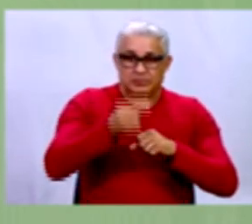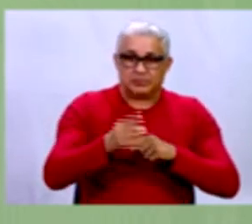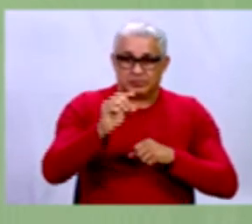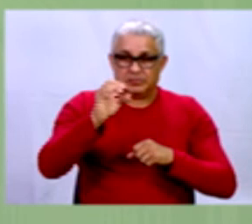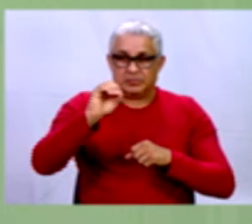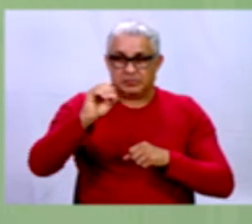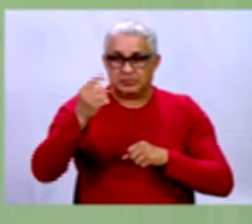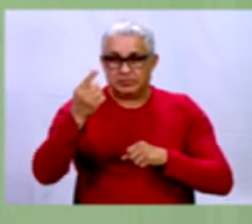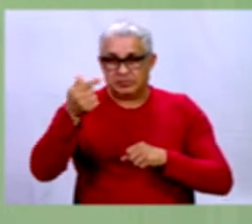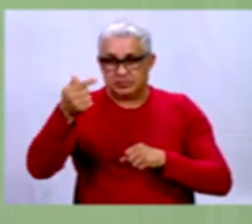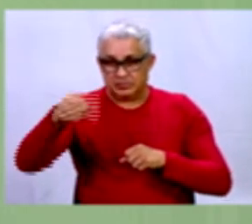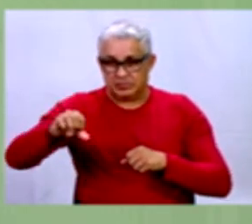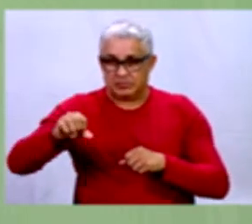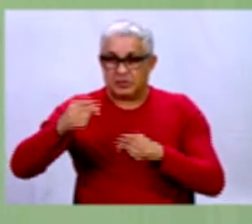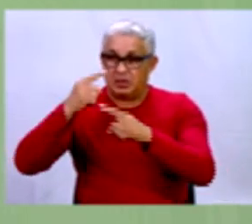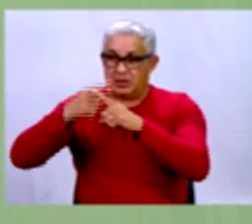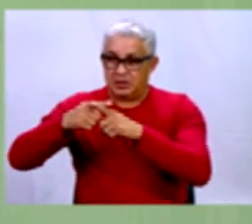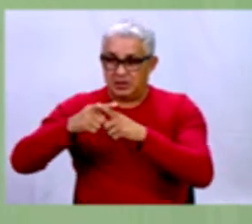0,0179 vezes